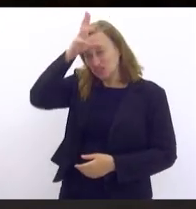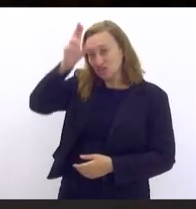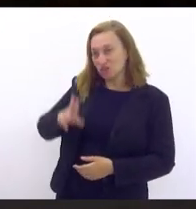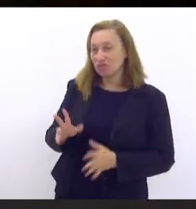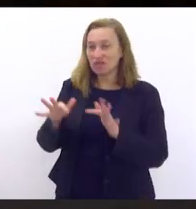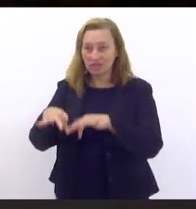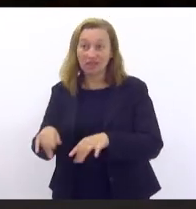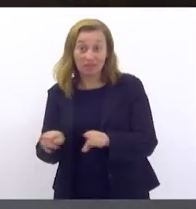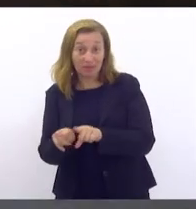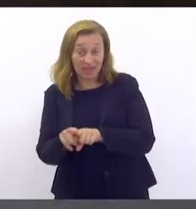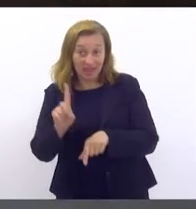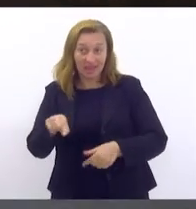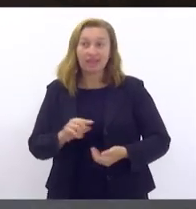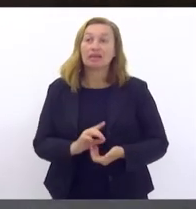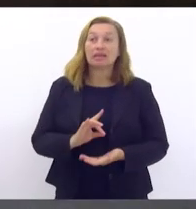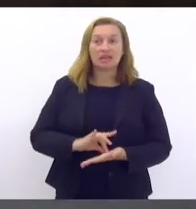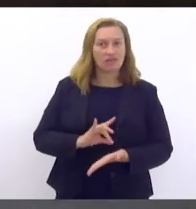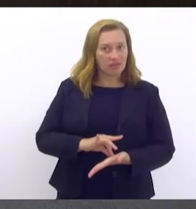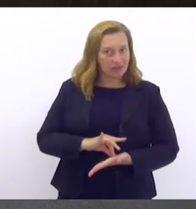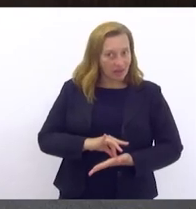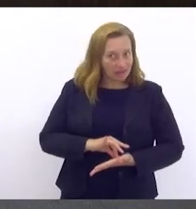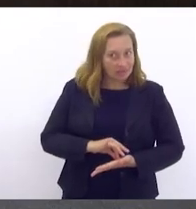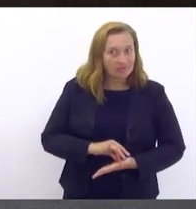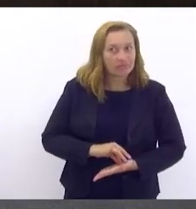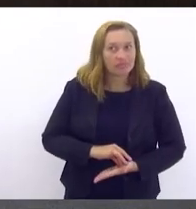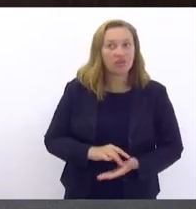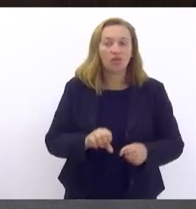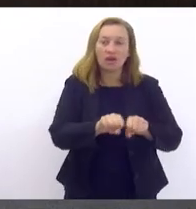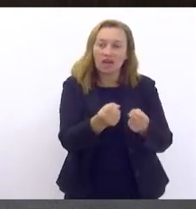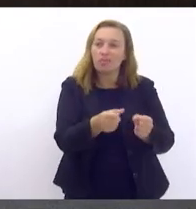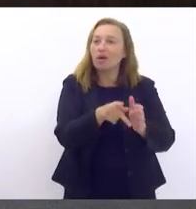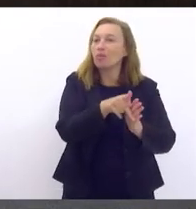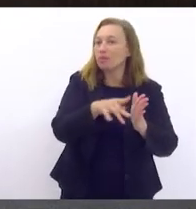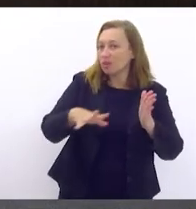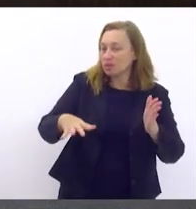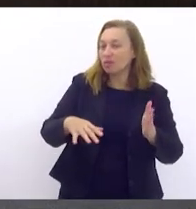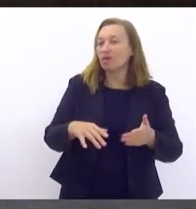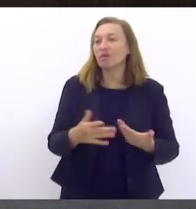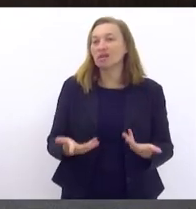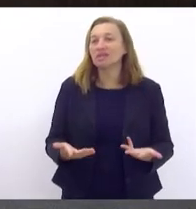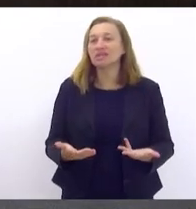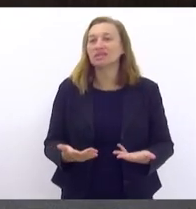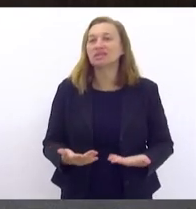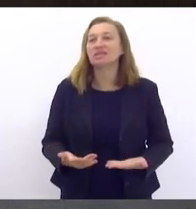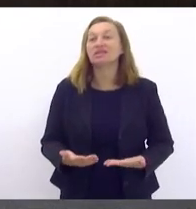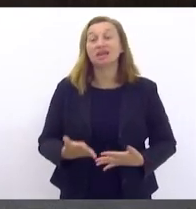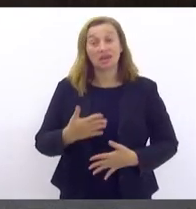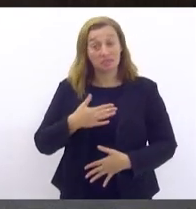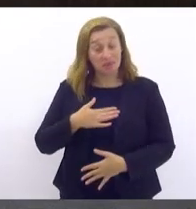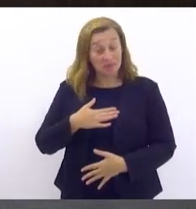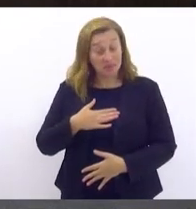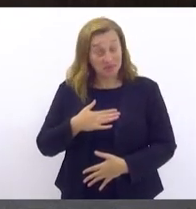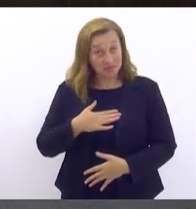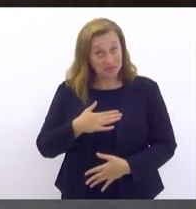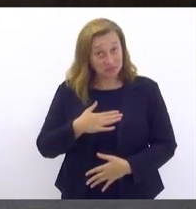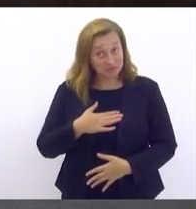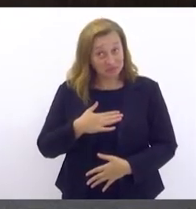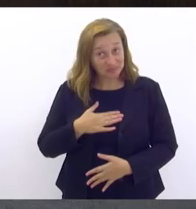encerramento também né na verdade eu vou eu vou quebrar o protocolo que é cartão postal meu